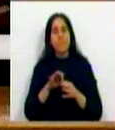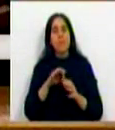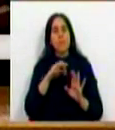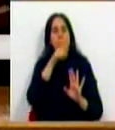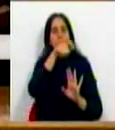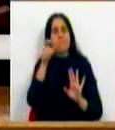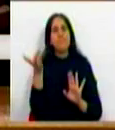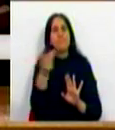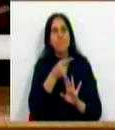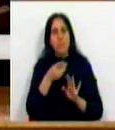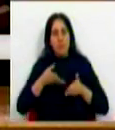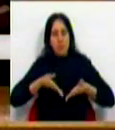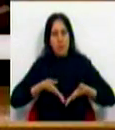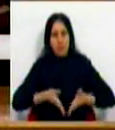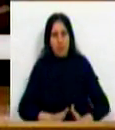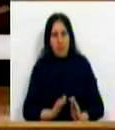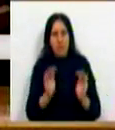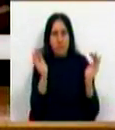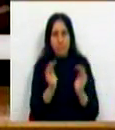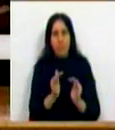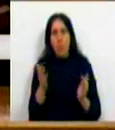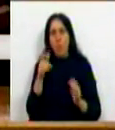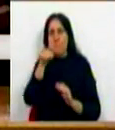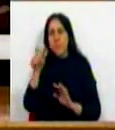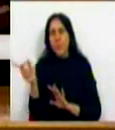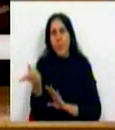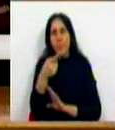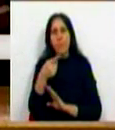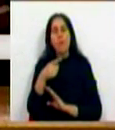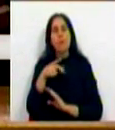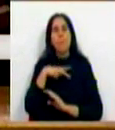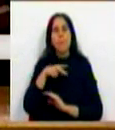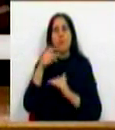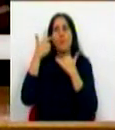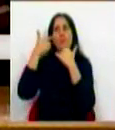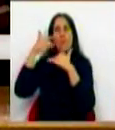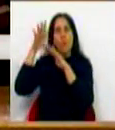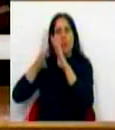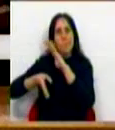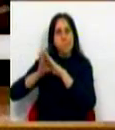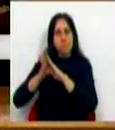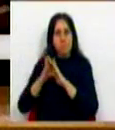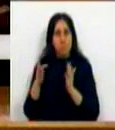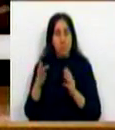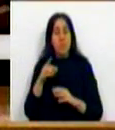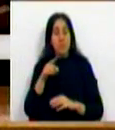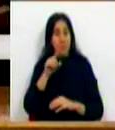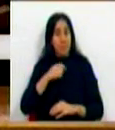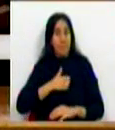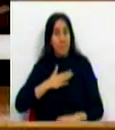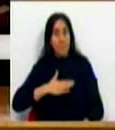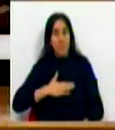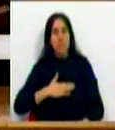seja comprimindo a natalidade, seja empurrando as pessoas a contragosto para fora do país. E também para as empresas, que não investem na